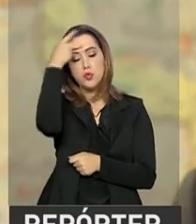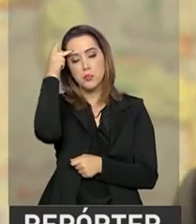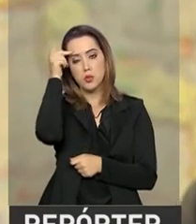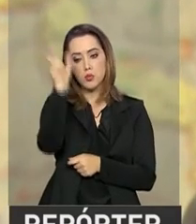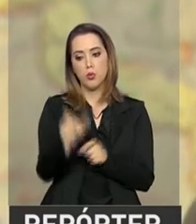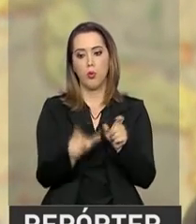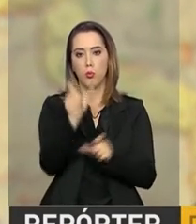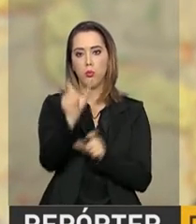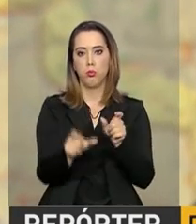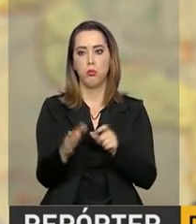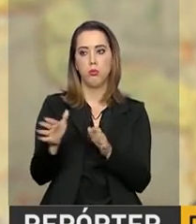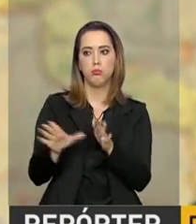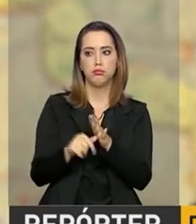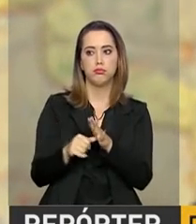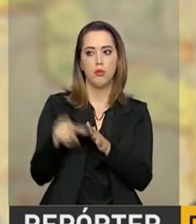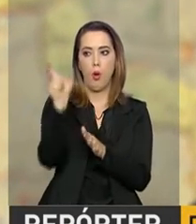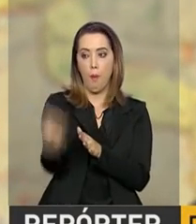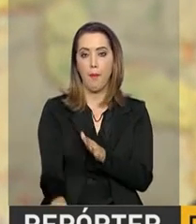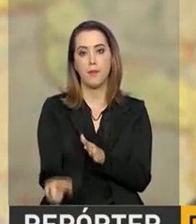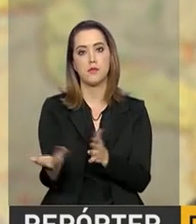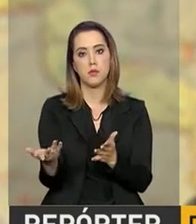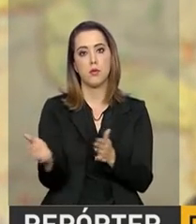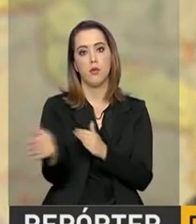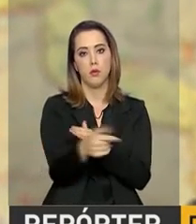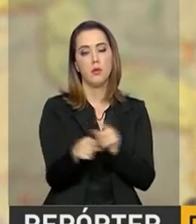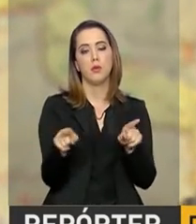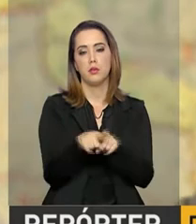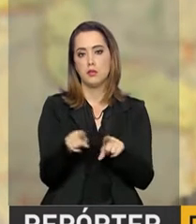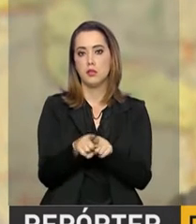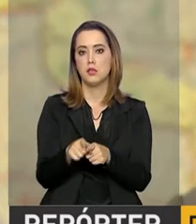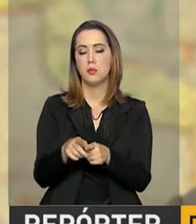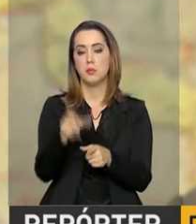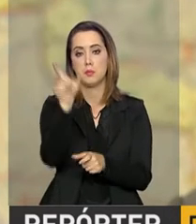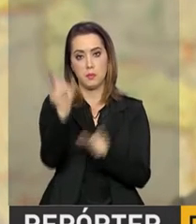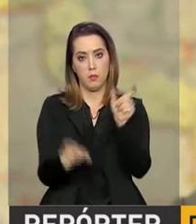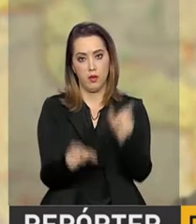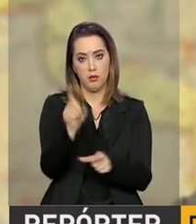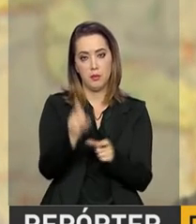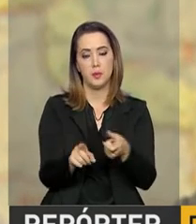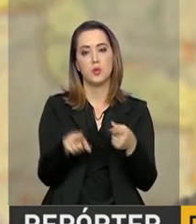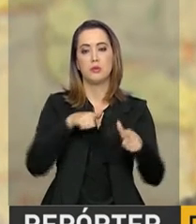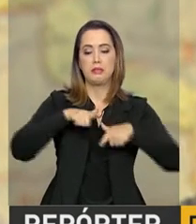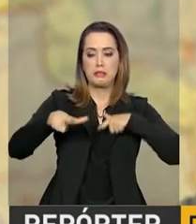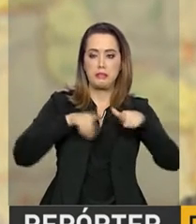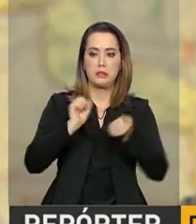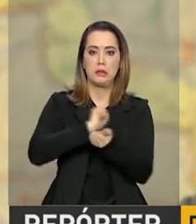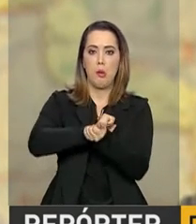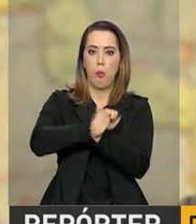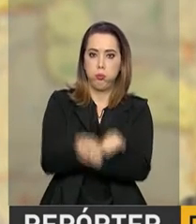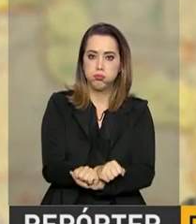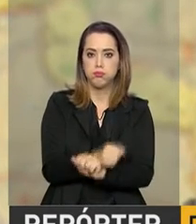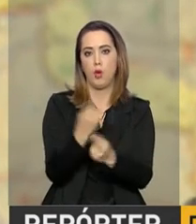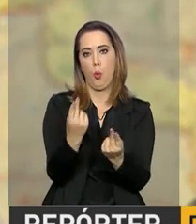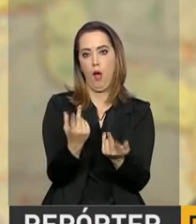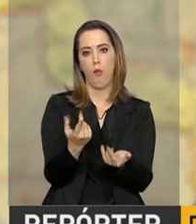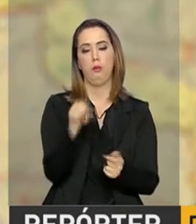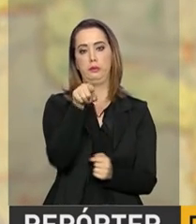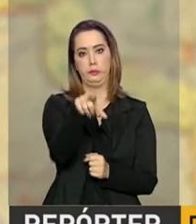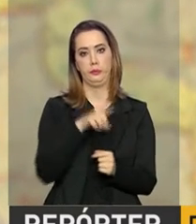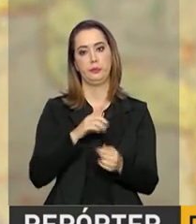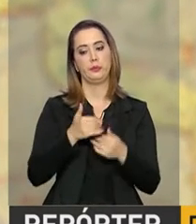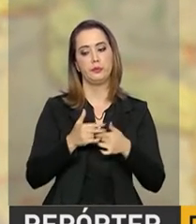de trabalho os imigrantes vítimas de trabalho escravo no nosso país né Além disso ela amplia né a